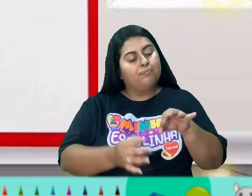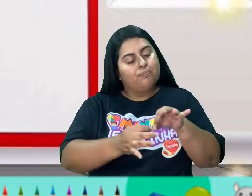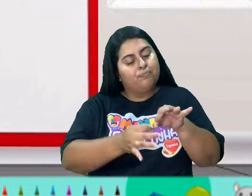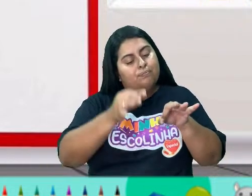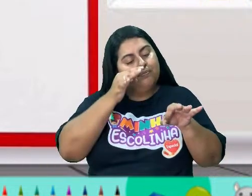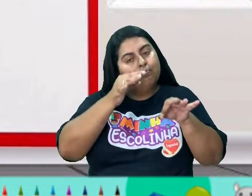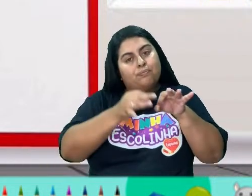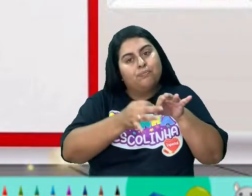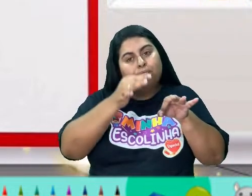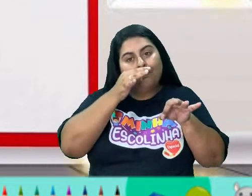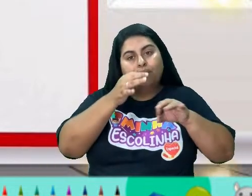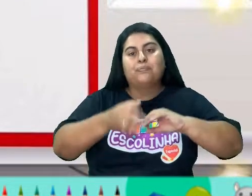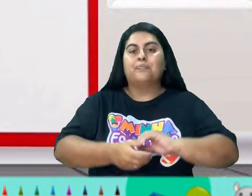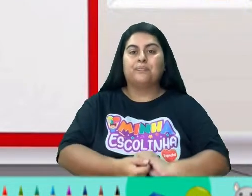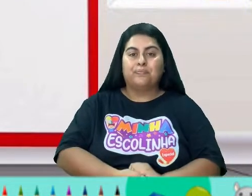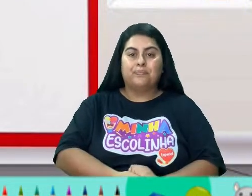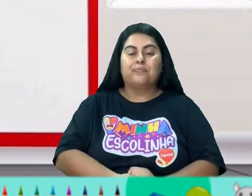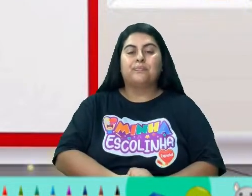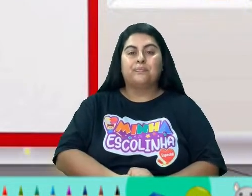uva,